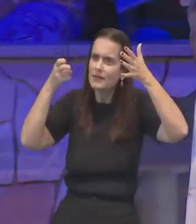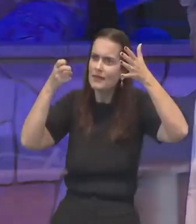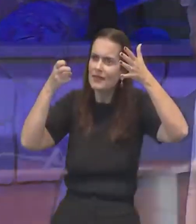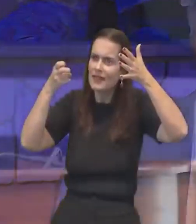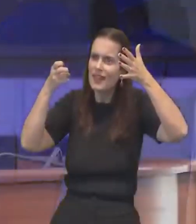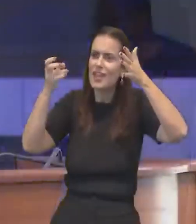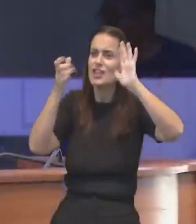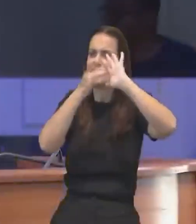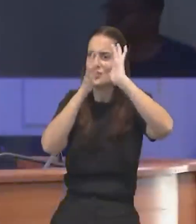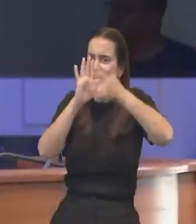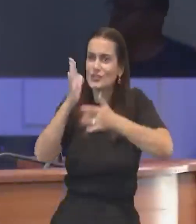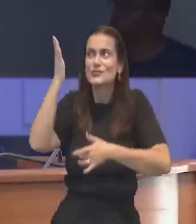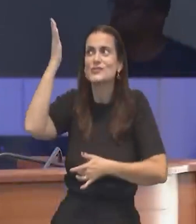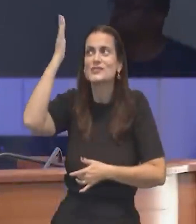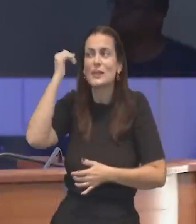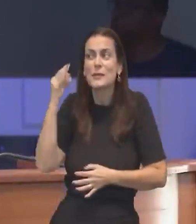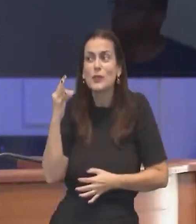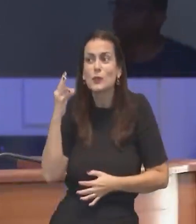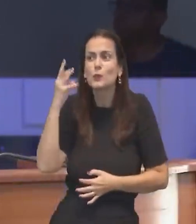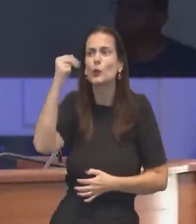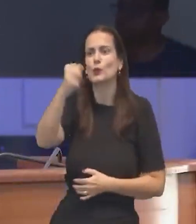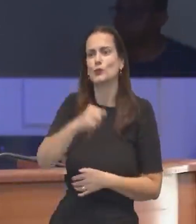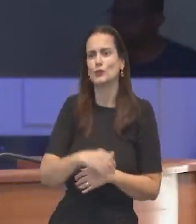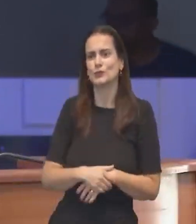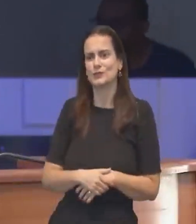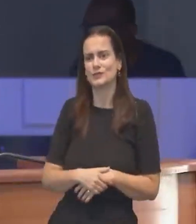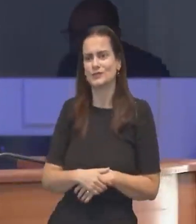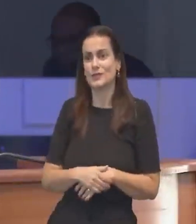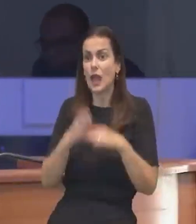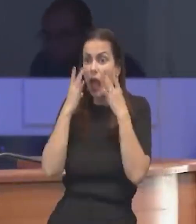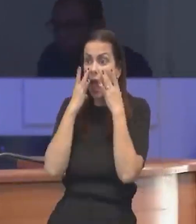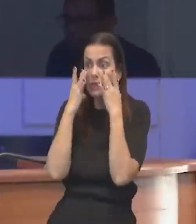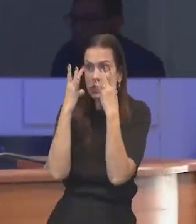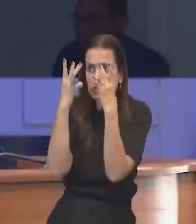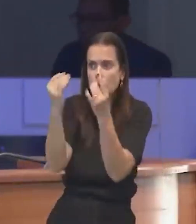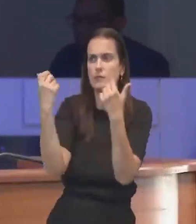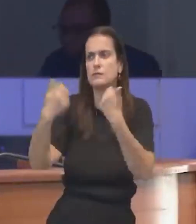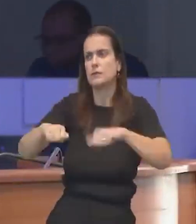Aquele que tem ouvido, ouça o que diz o Espírito. O Espírito Santo está dizendo essa manhã.